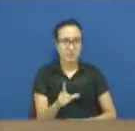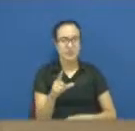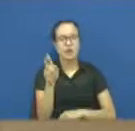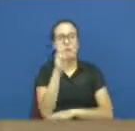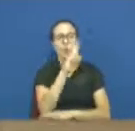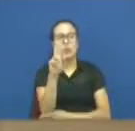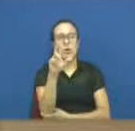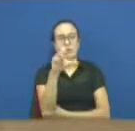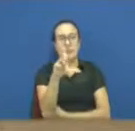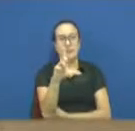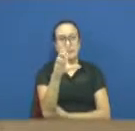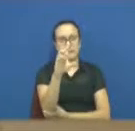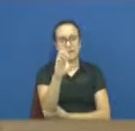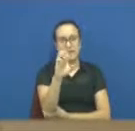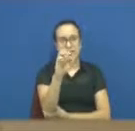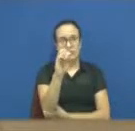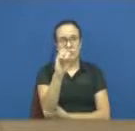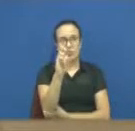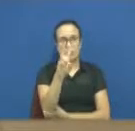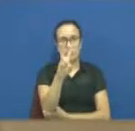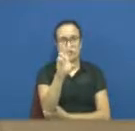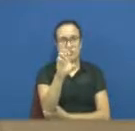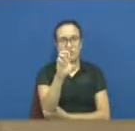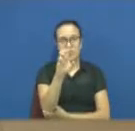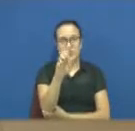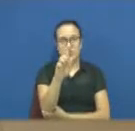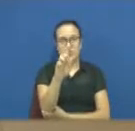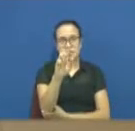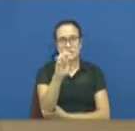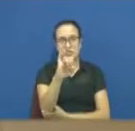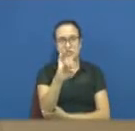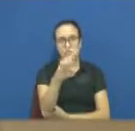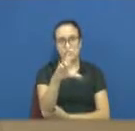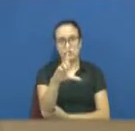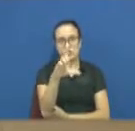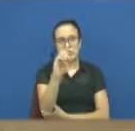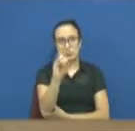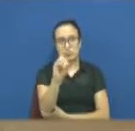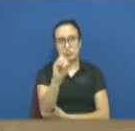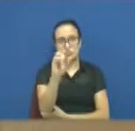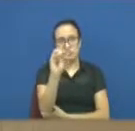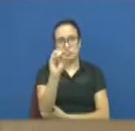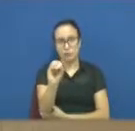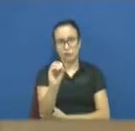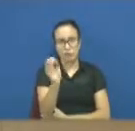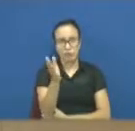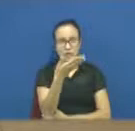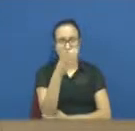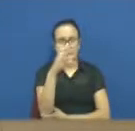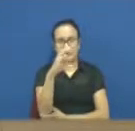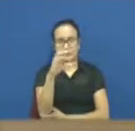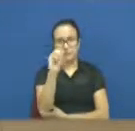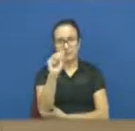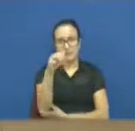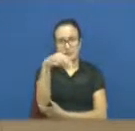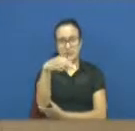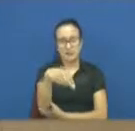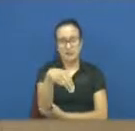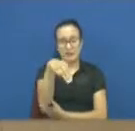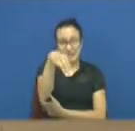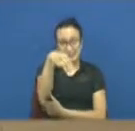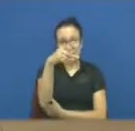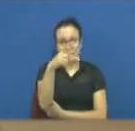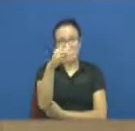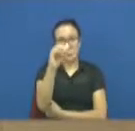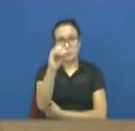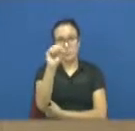públicos no município de Limeira. O projeto não contém emendas e os pareceres das comissões são favoráveis. Está em discussão o projeto